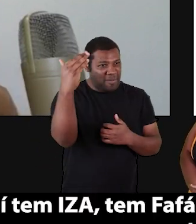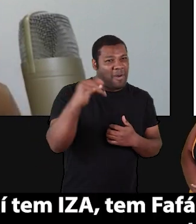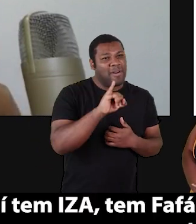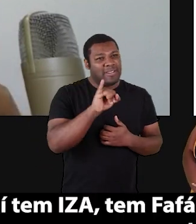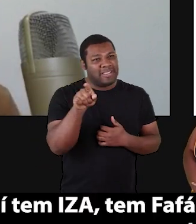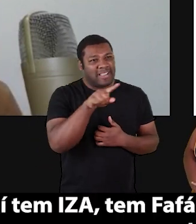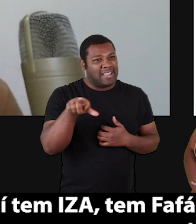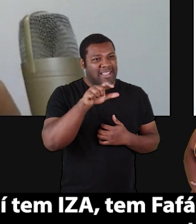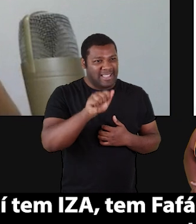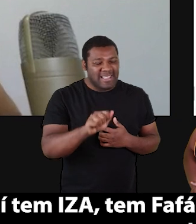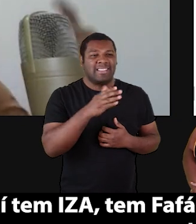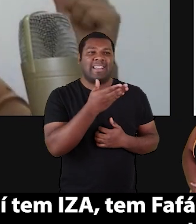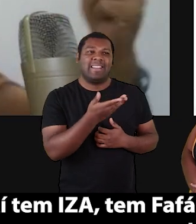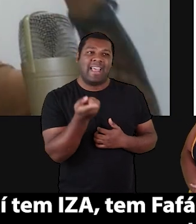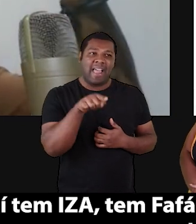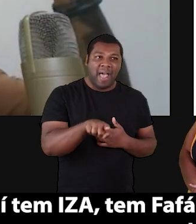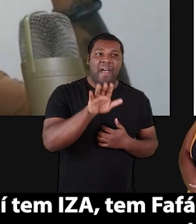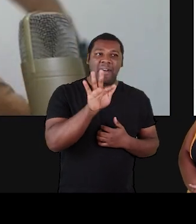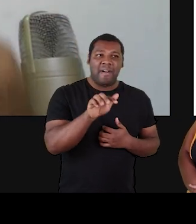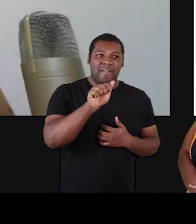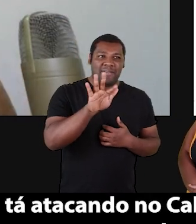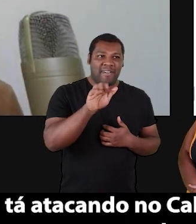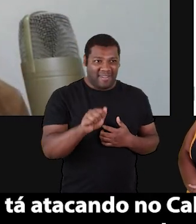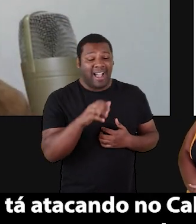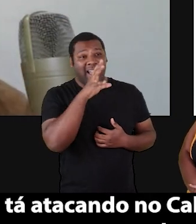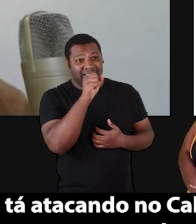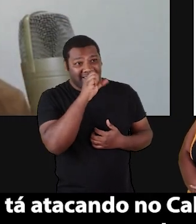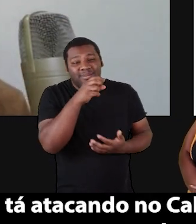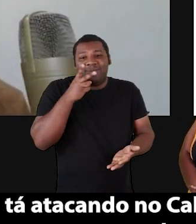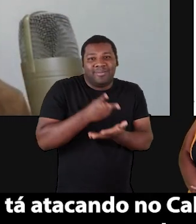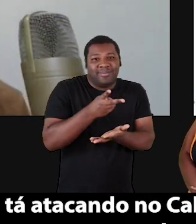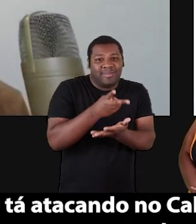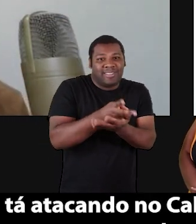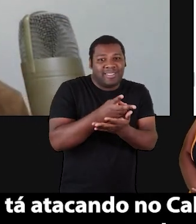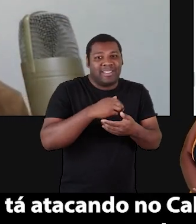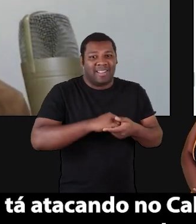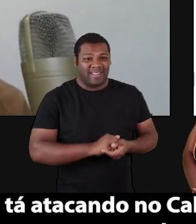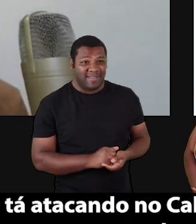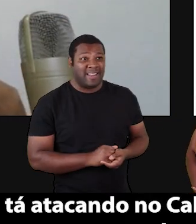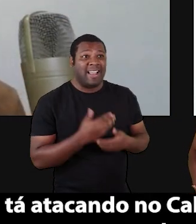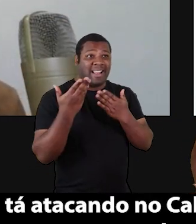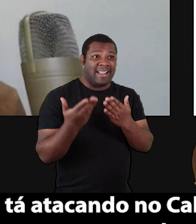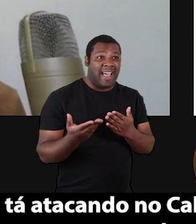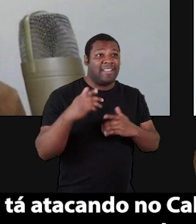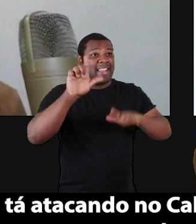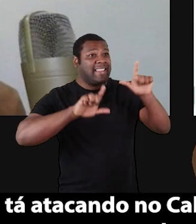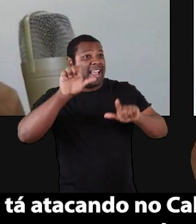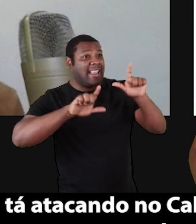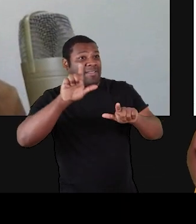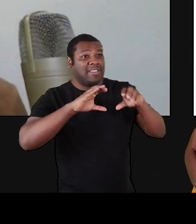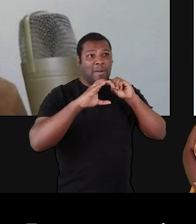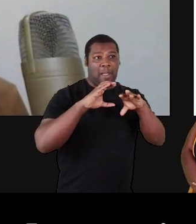de Belém na lista. E agora, todo sábado, tá atacando no Caldeirão do Mion, arrasando ali